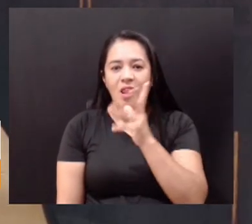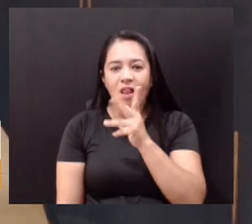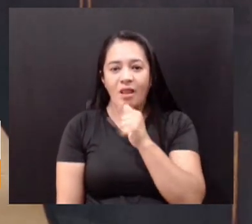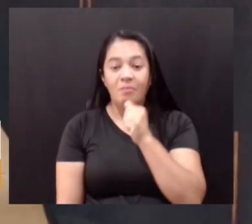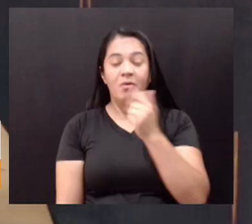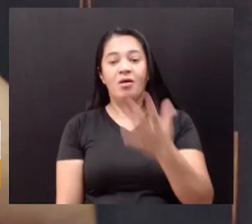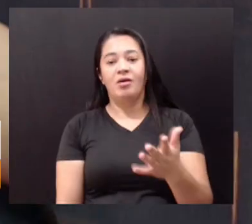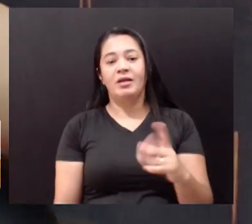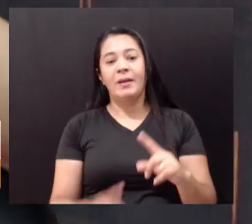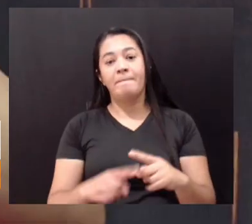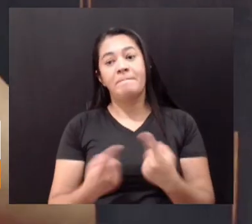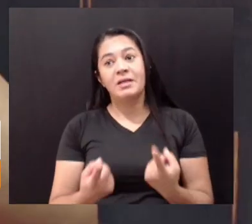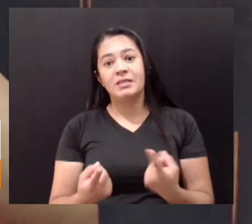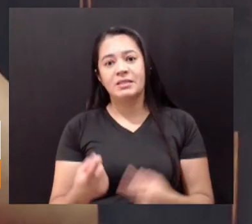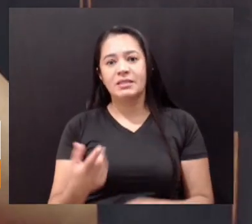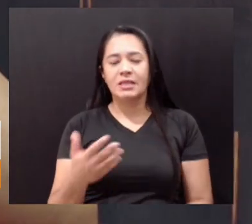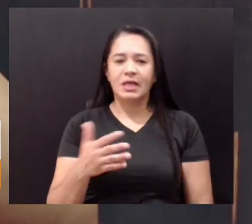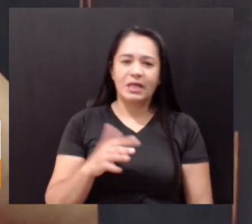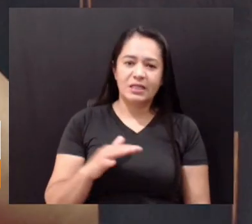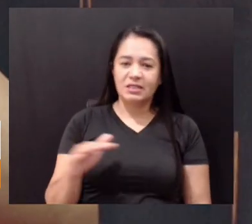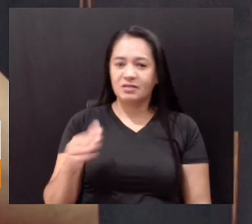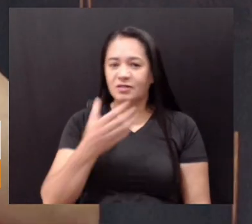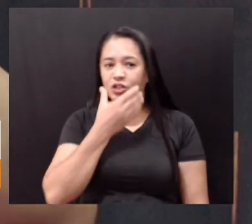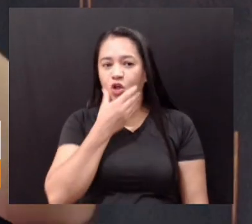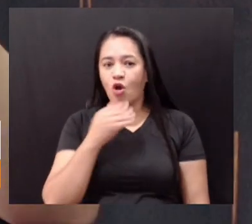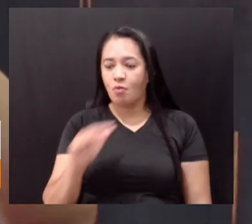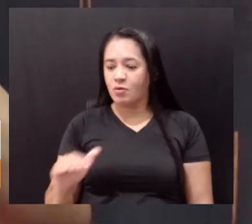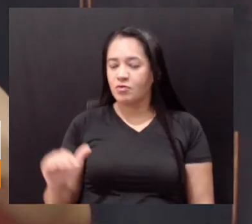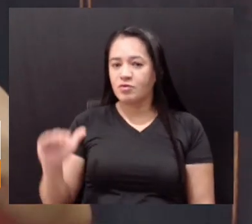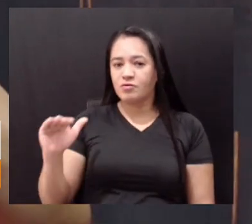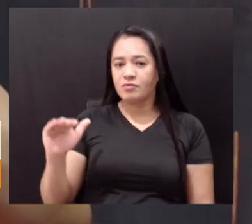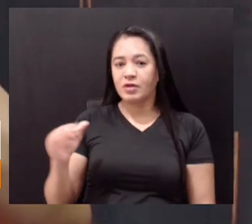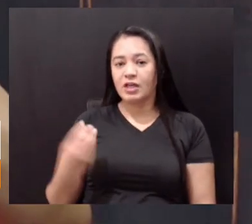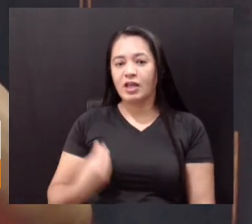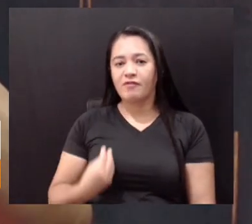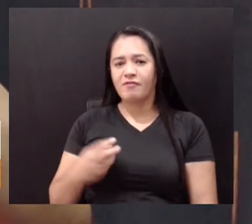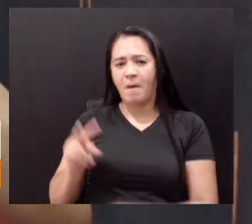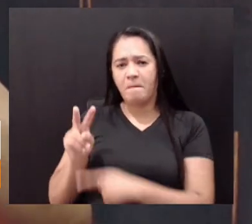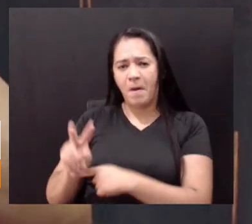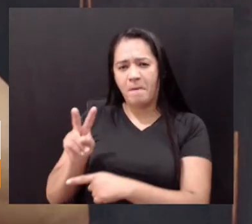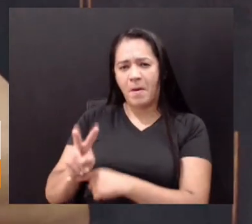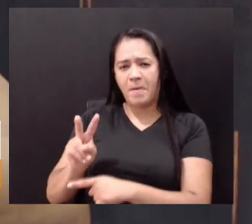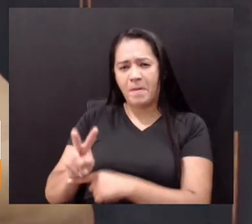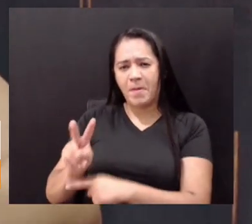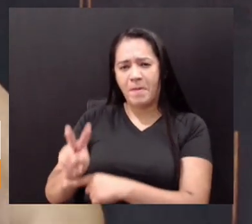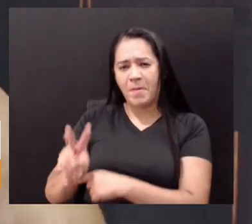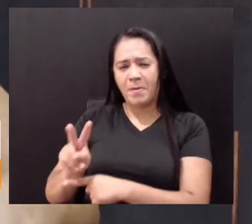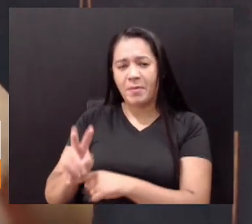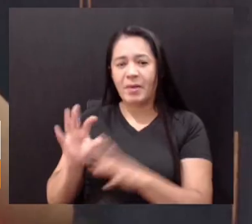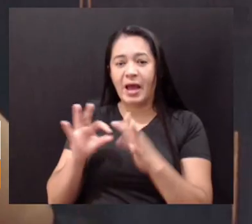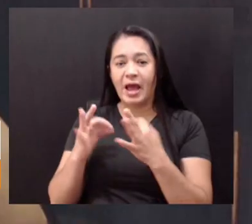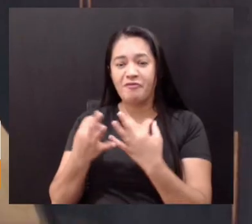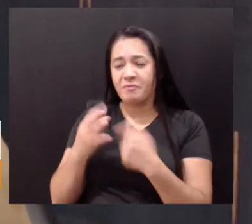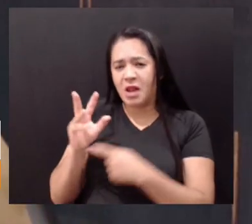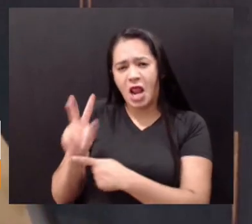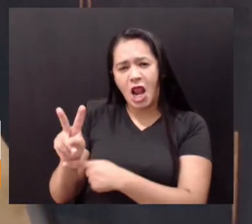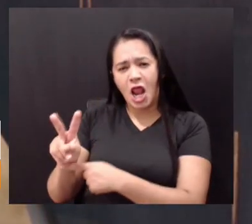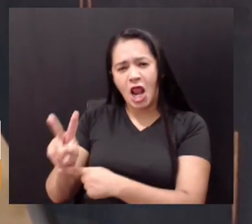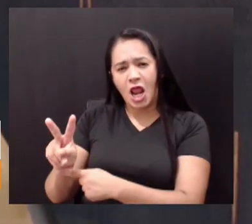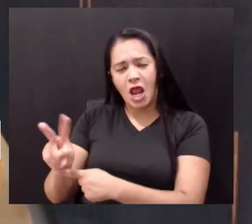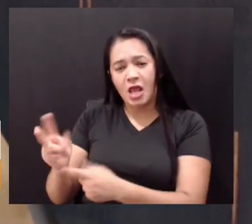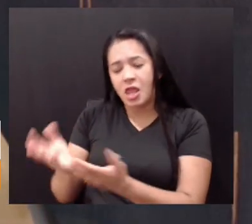vezes viveram esse excesso de proteção e esse excesso de mimo que foram tirando, ou esse